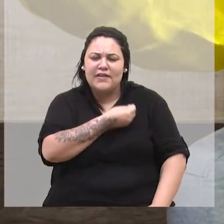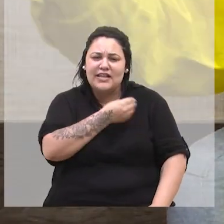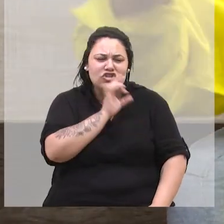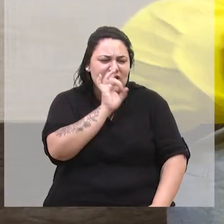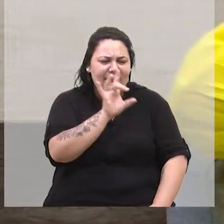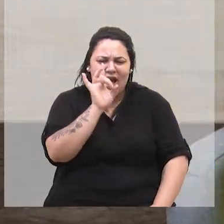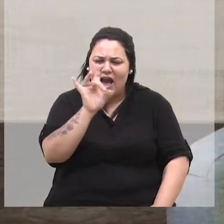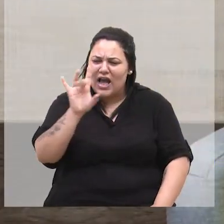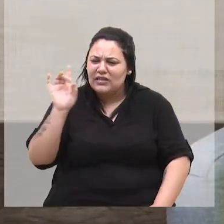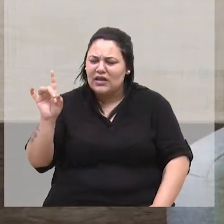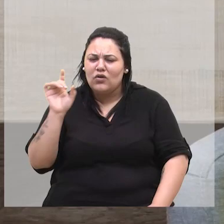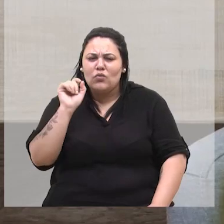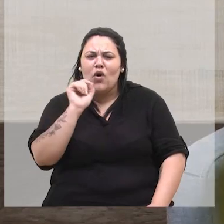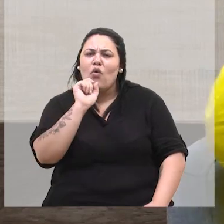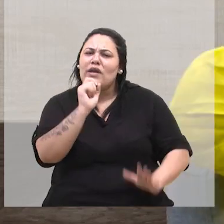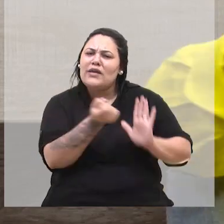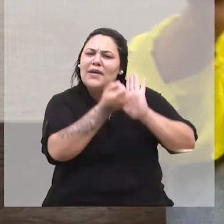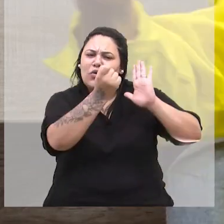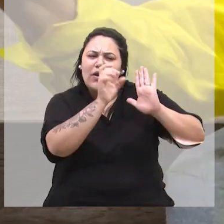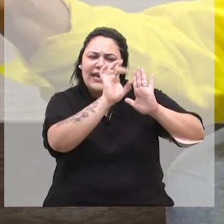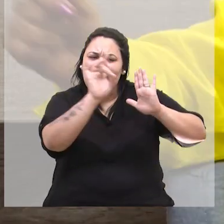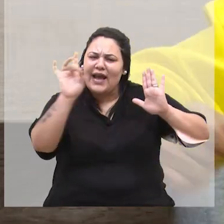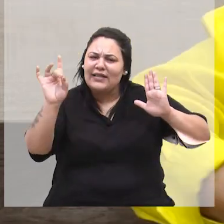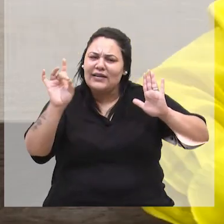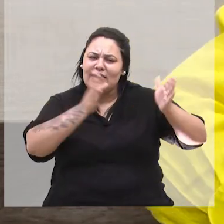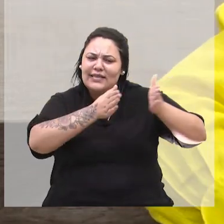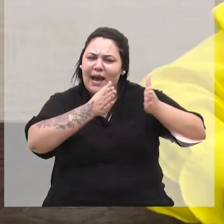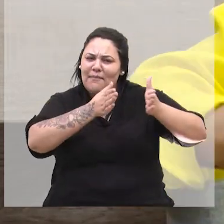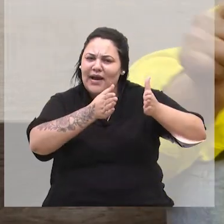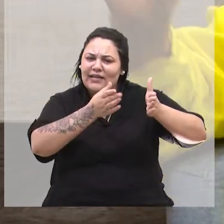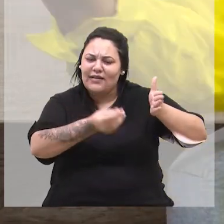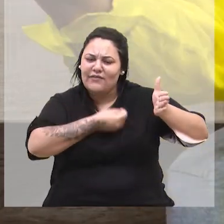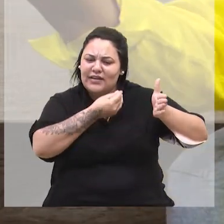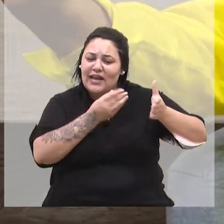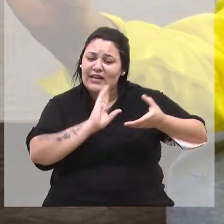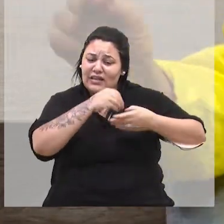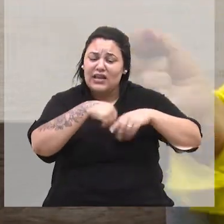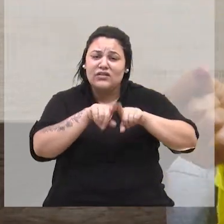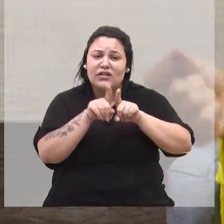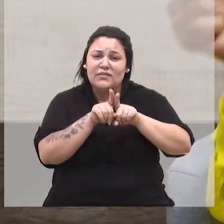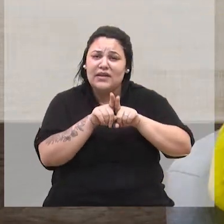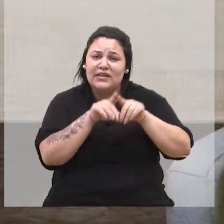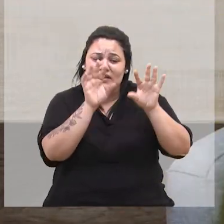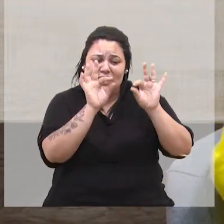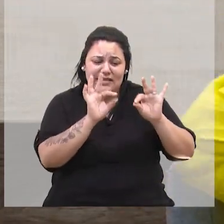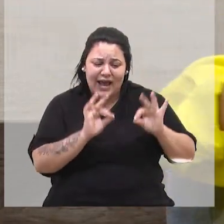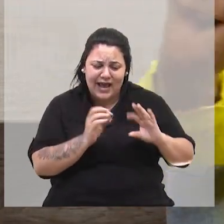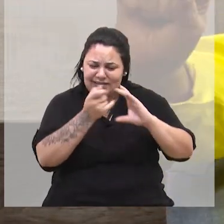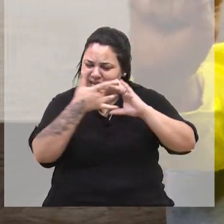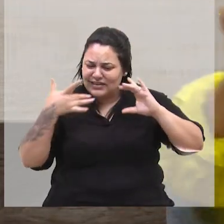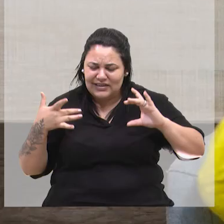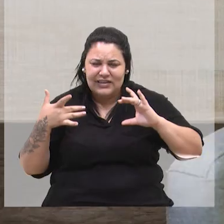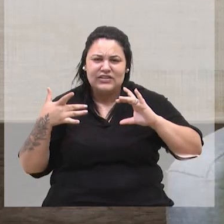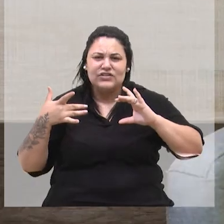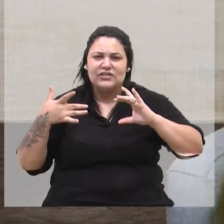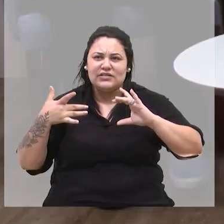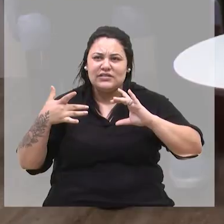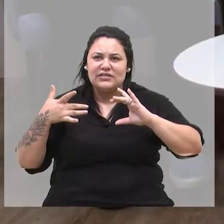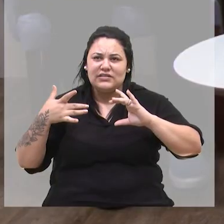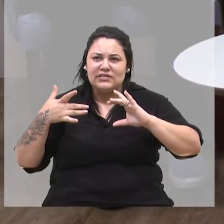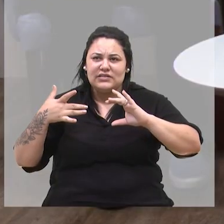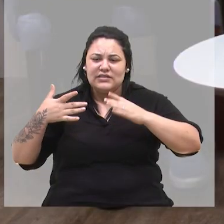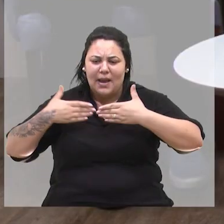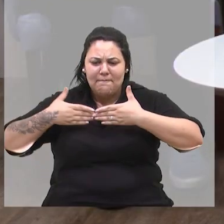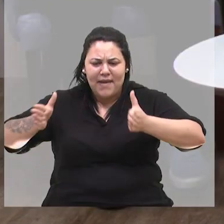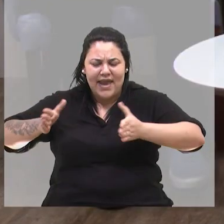as eleitas, o que nos marcou em cada fase da vida. E dentro disto, a disposição é uma conduta